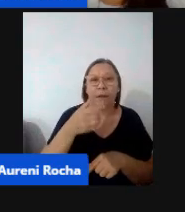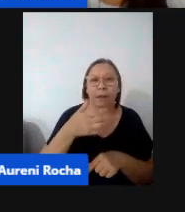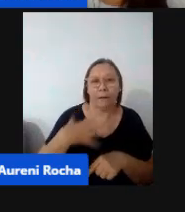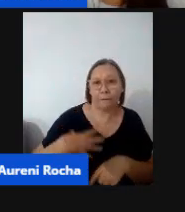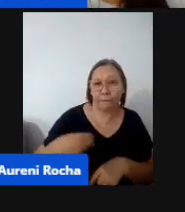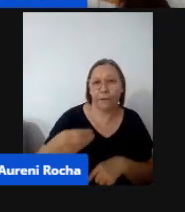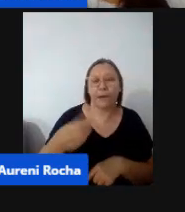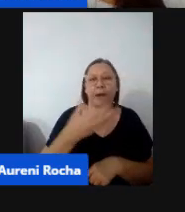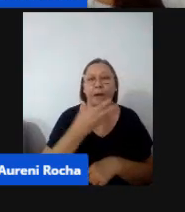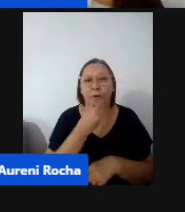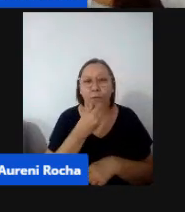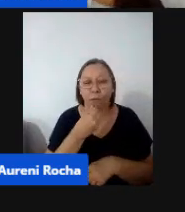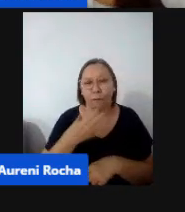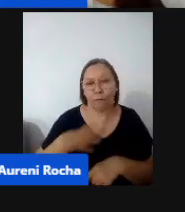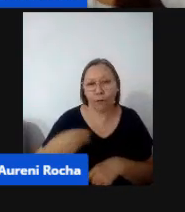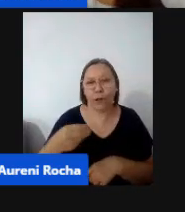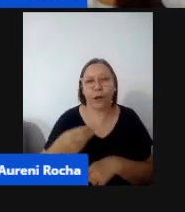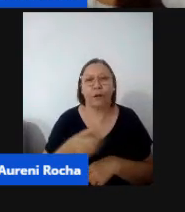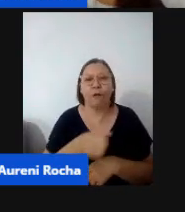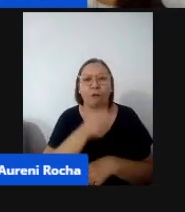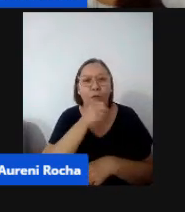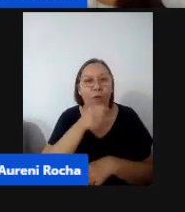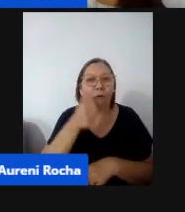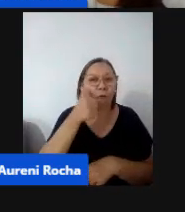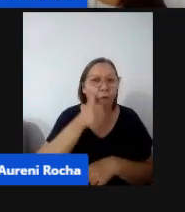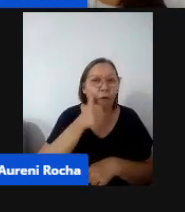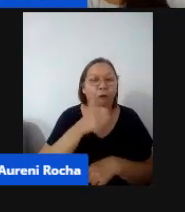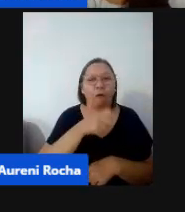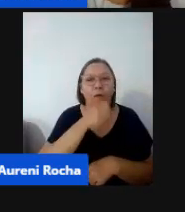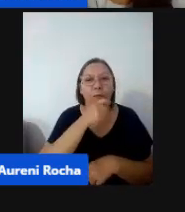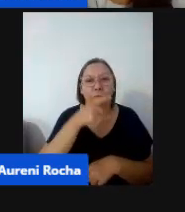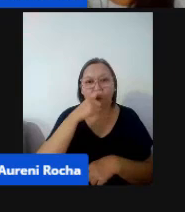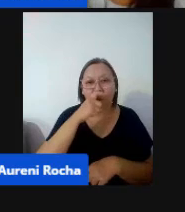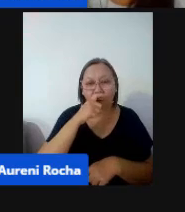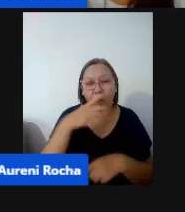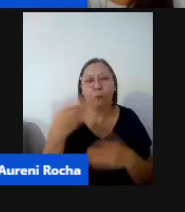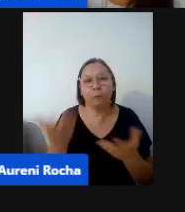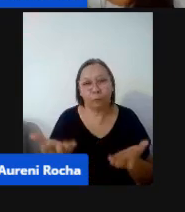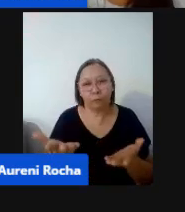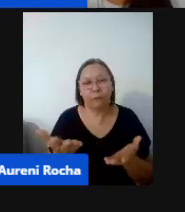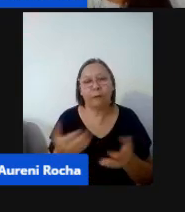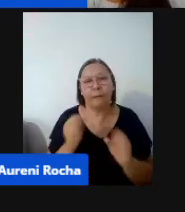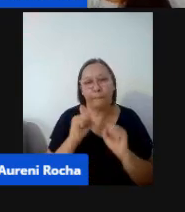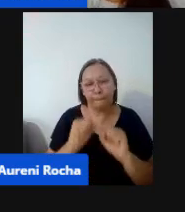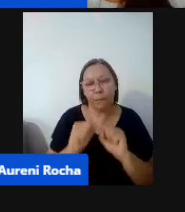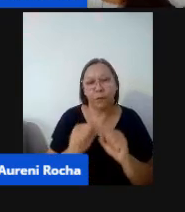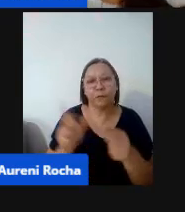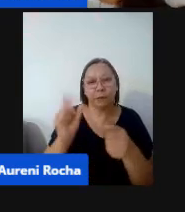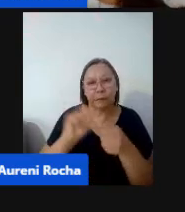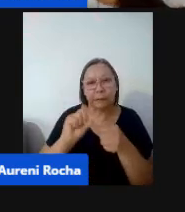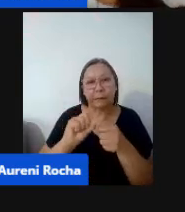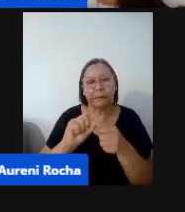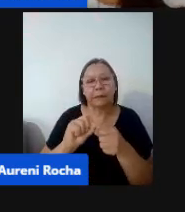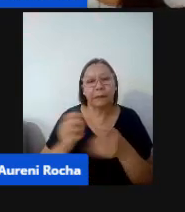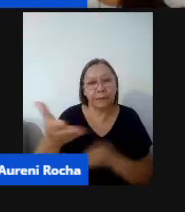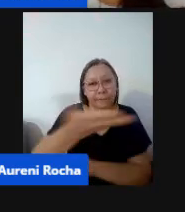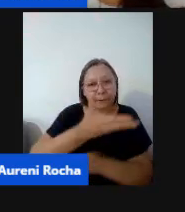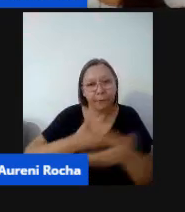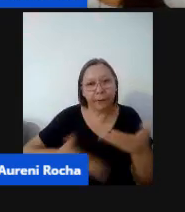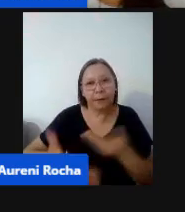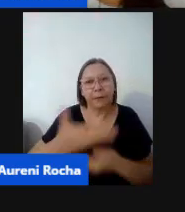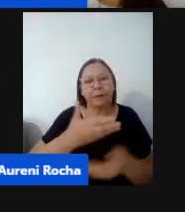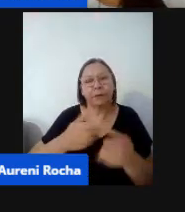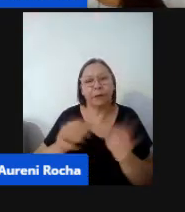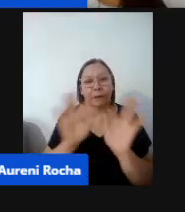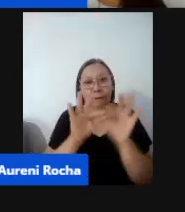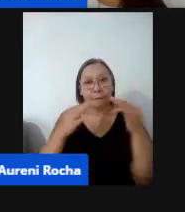ser o avô, pode ser, você pode produzir esse conteúdo relacionado à sua família, ou você pode solicitar